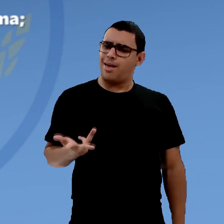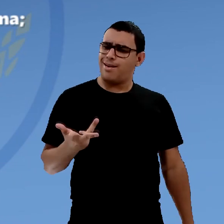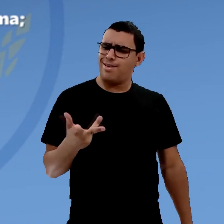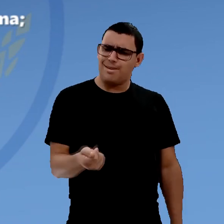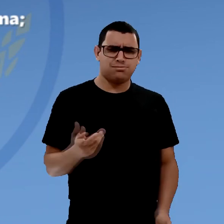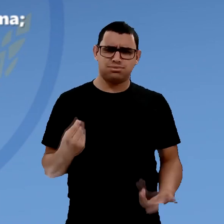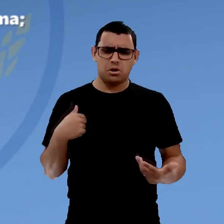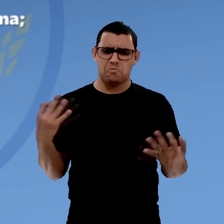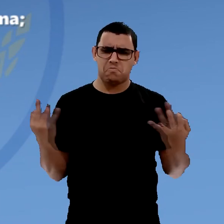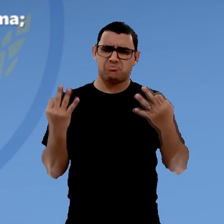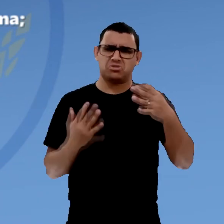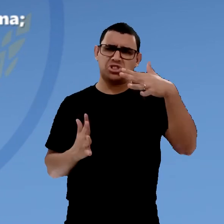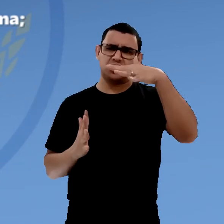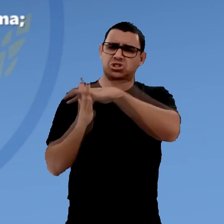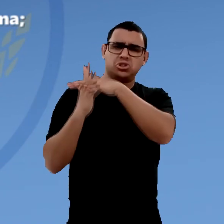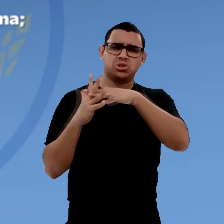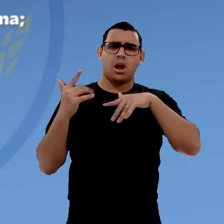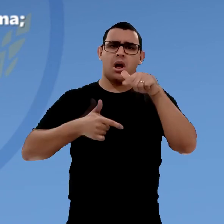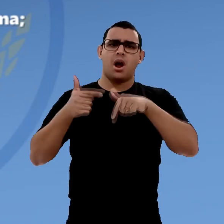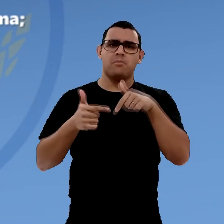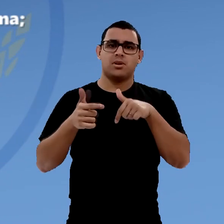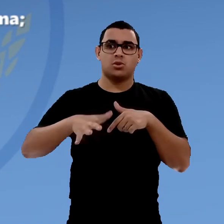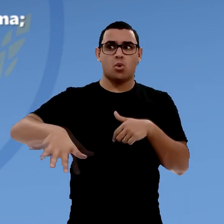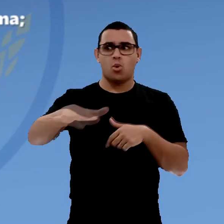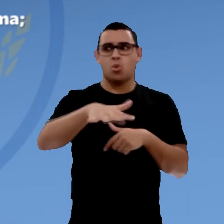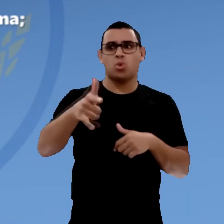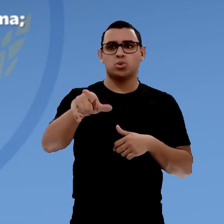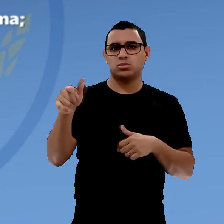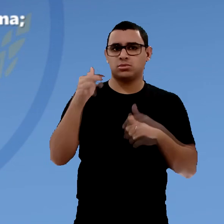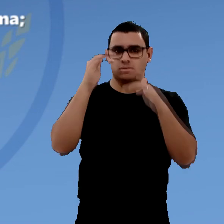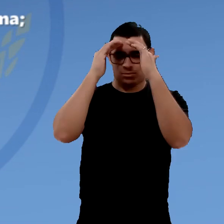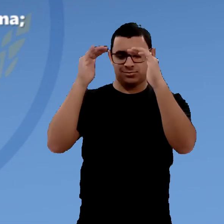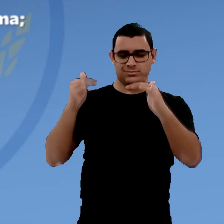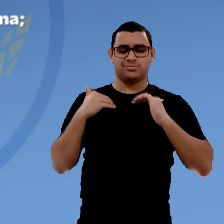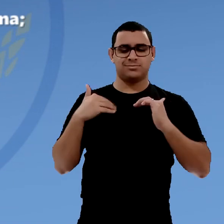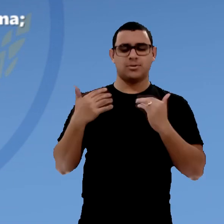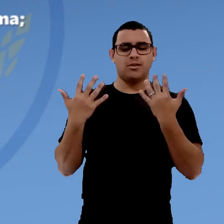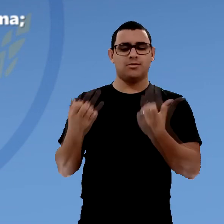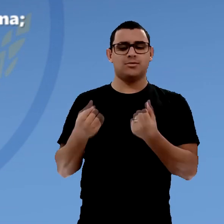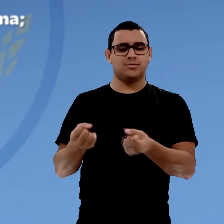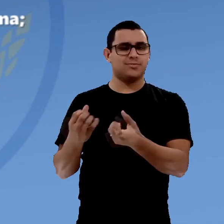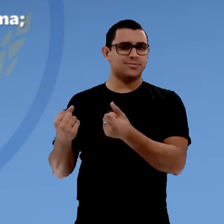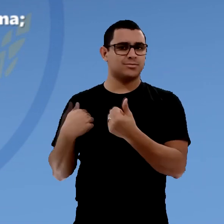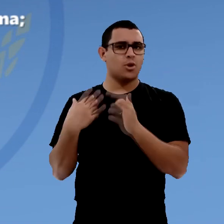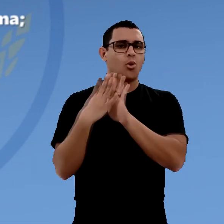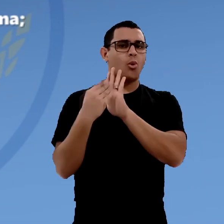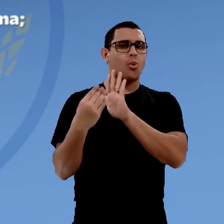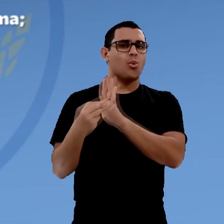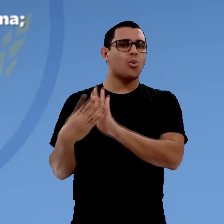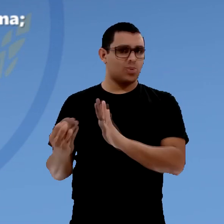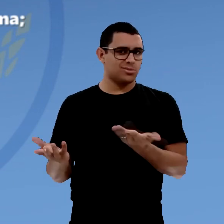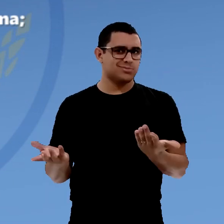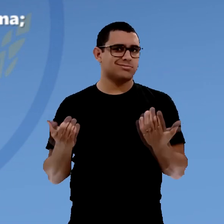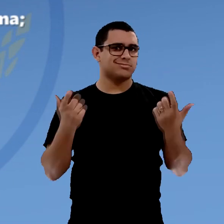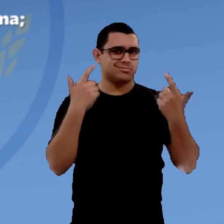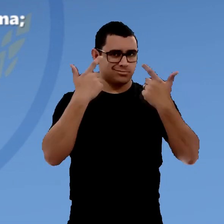forma de convencer de uma maneira carismática a pessoa a realizar a vontade. Então, isso é